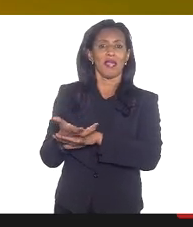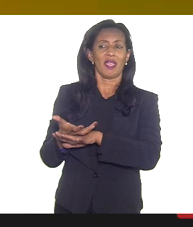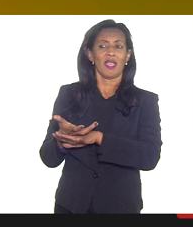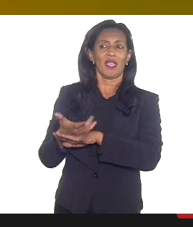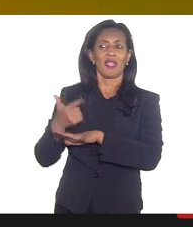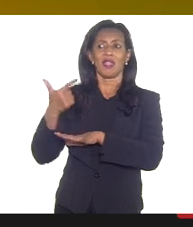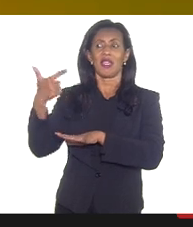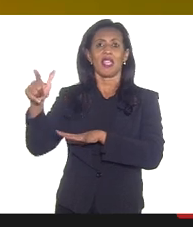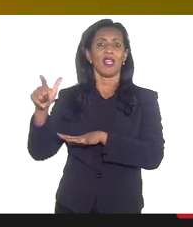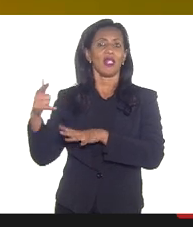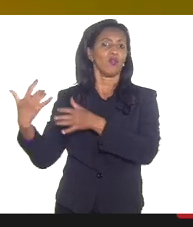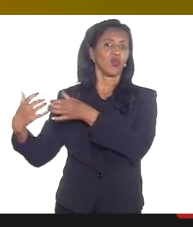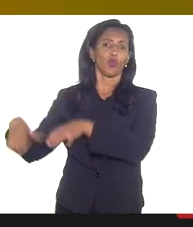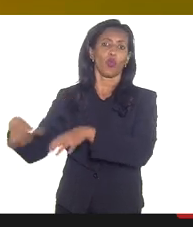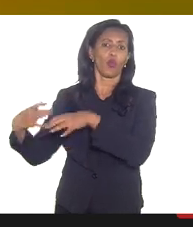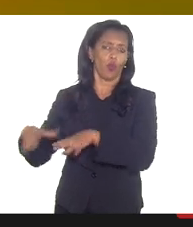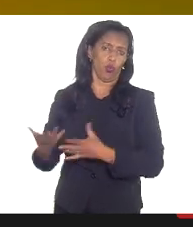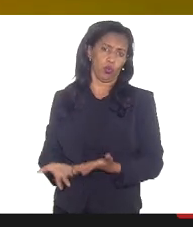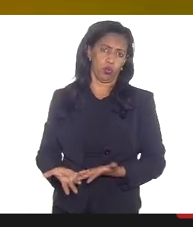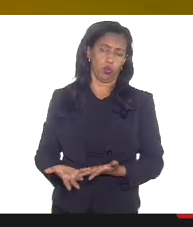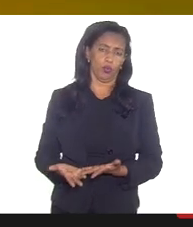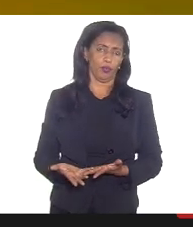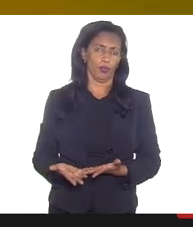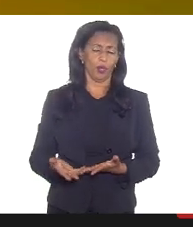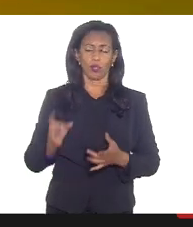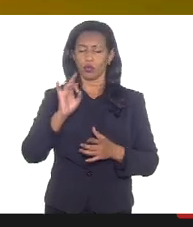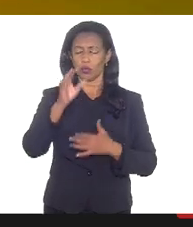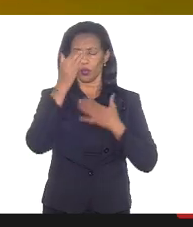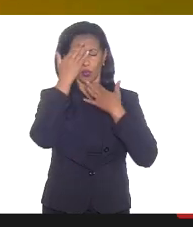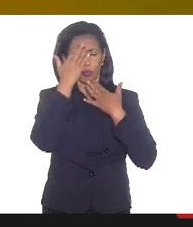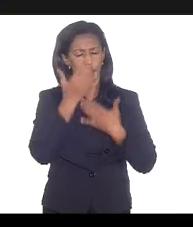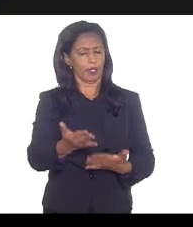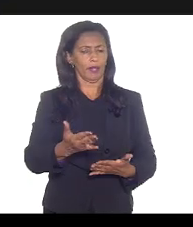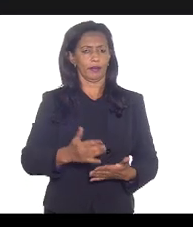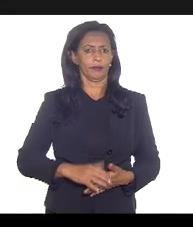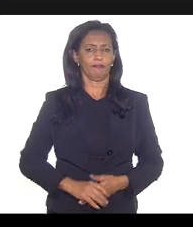não fizeram concurso público. É só isso. Muito obrigado.